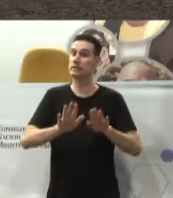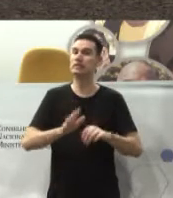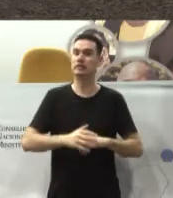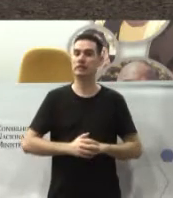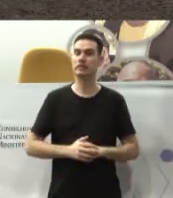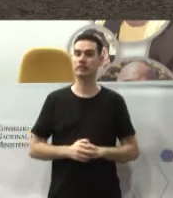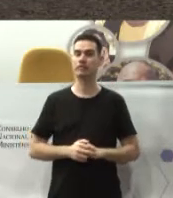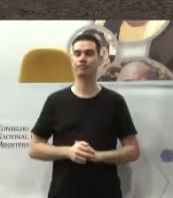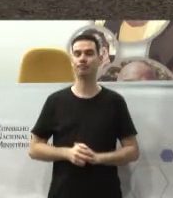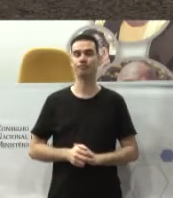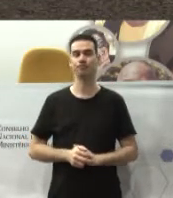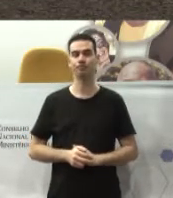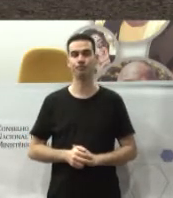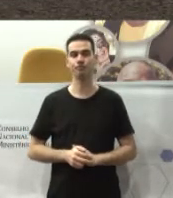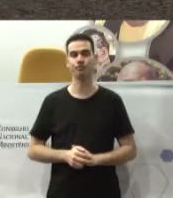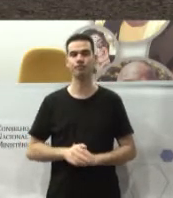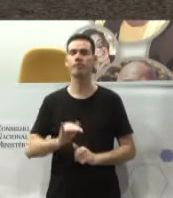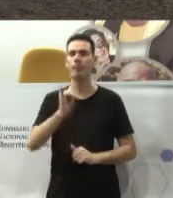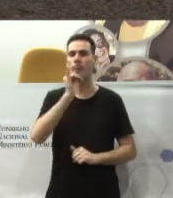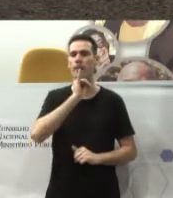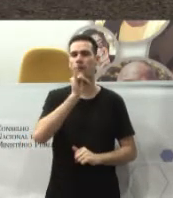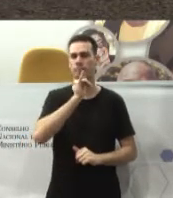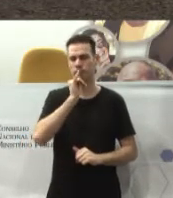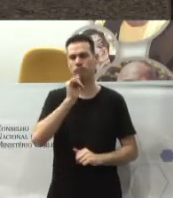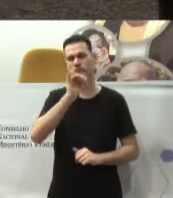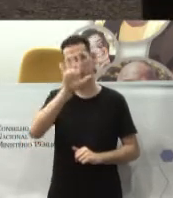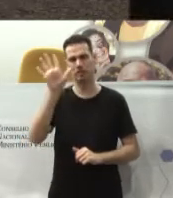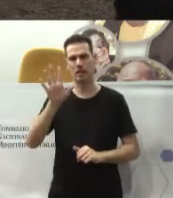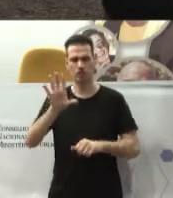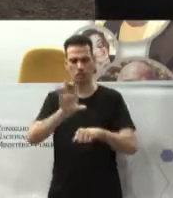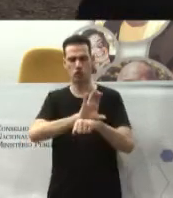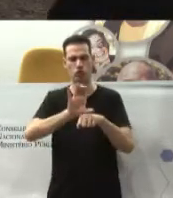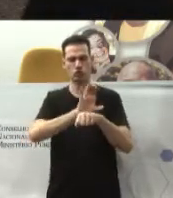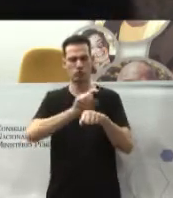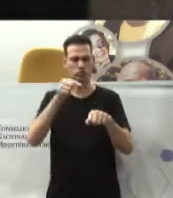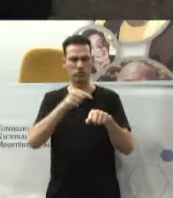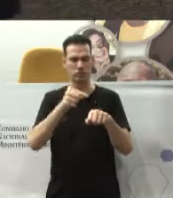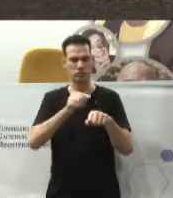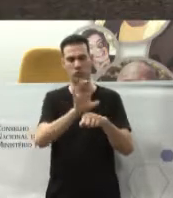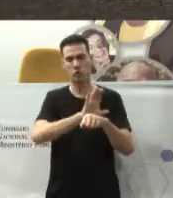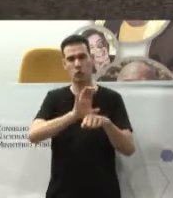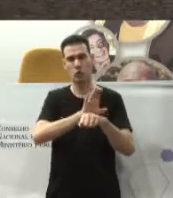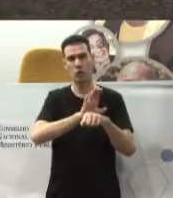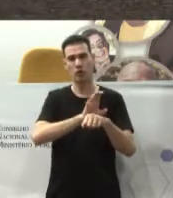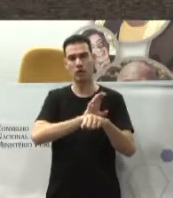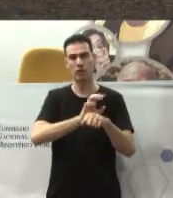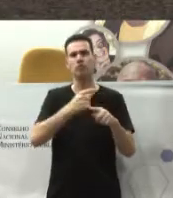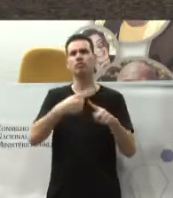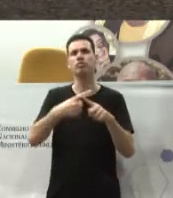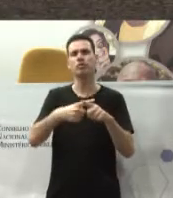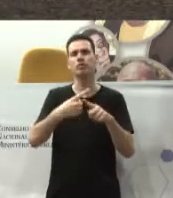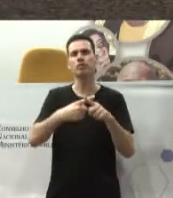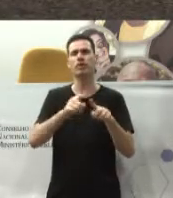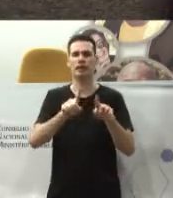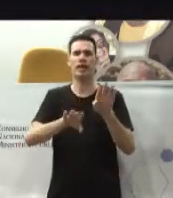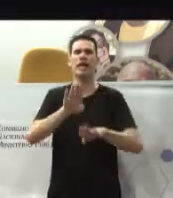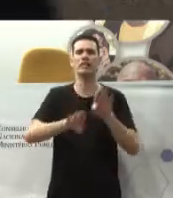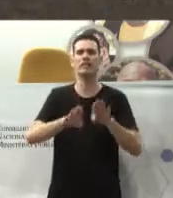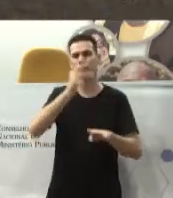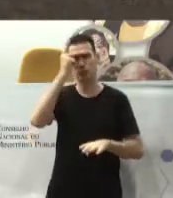exatamente esse. Ele tem um viés claro constitucional, de contraste constitucional, porque quando eu digo quem tem